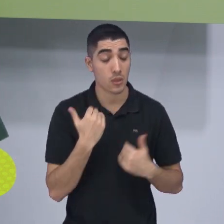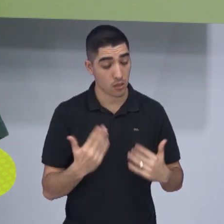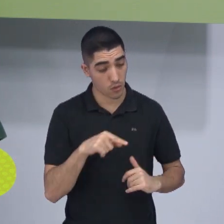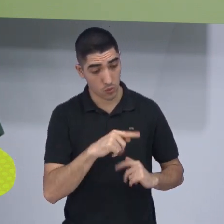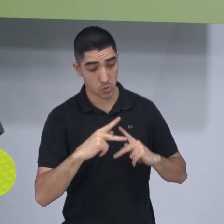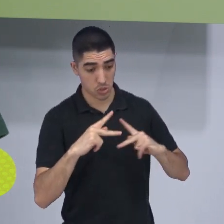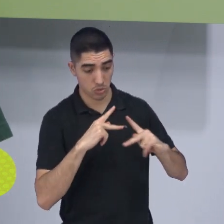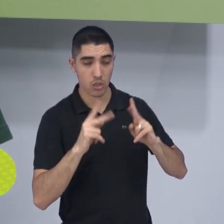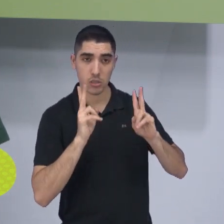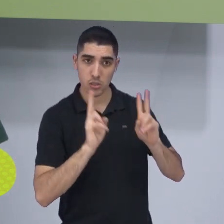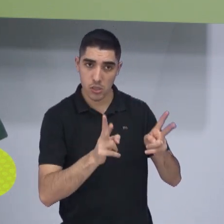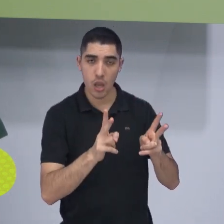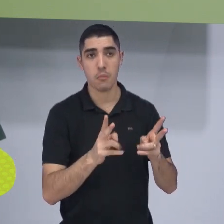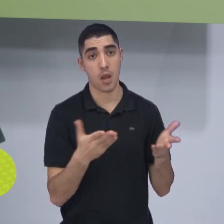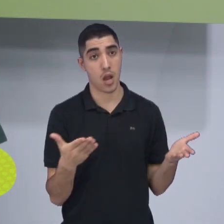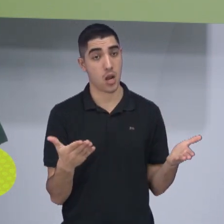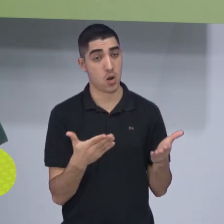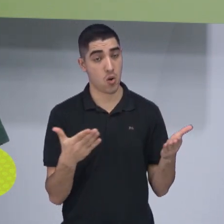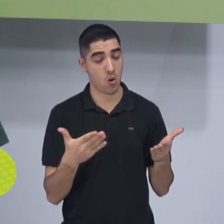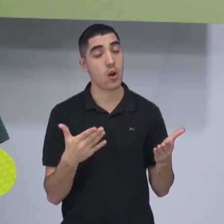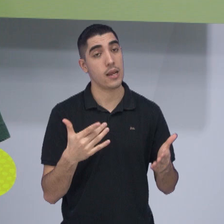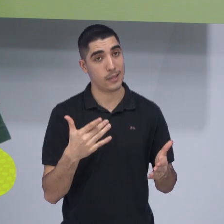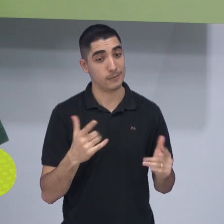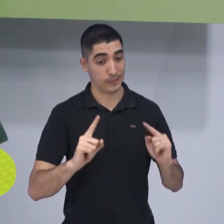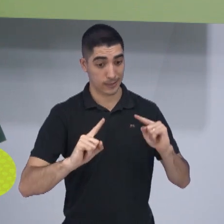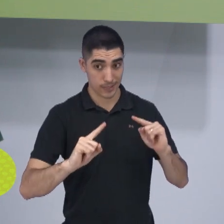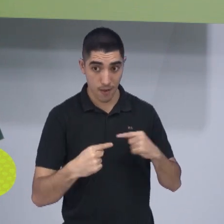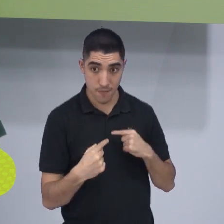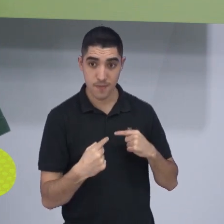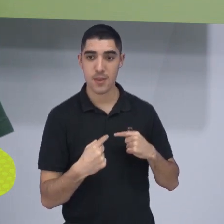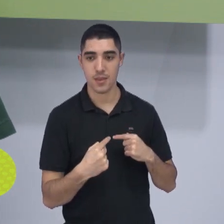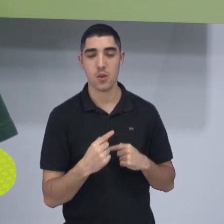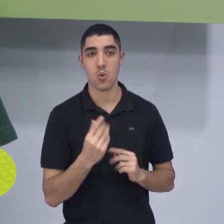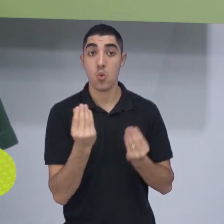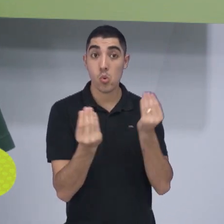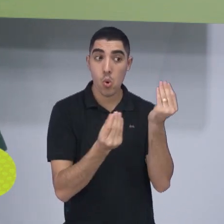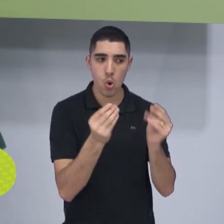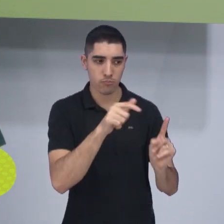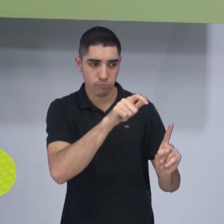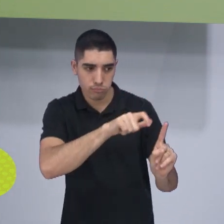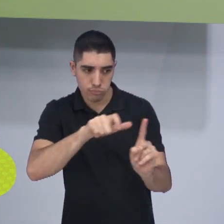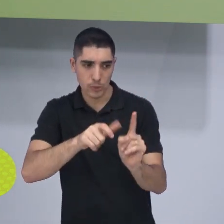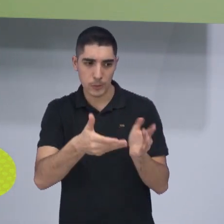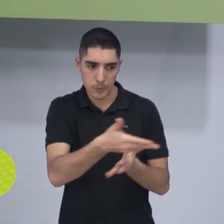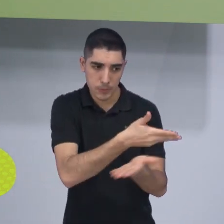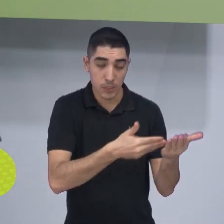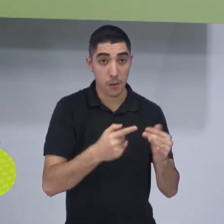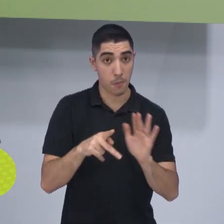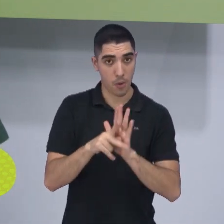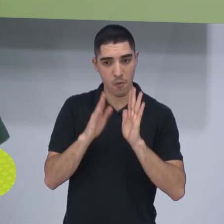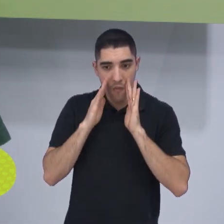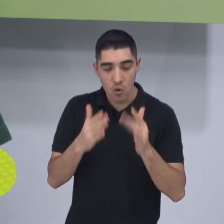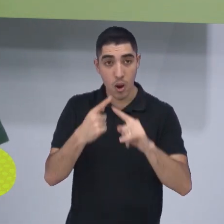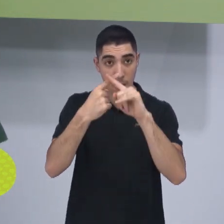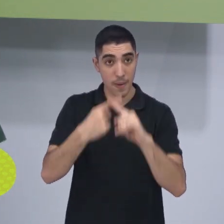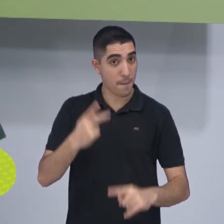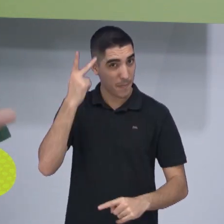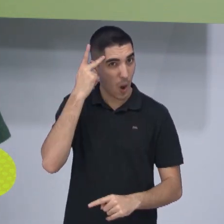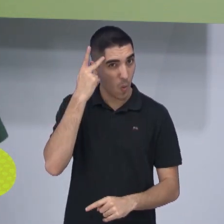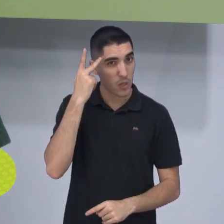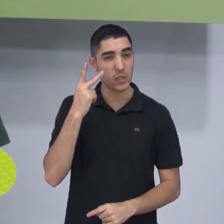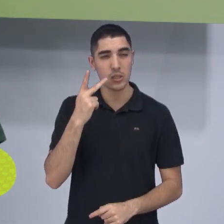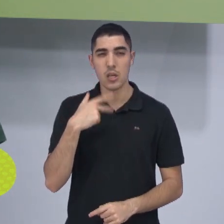dinâmica e esse desafio aí de poder entrosar esse time para um Campeonato Paulista, que é um campeonato forte. Eu acho que em